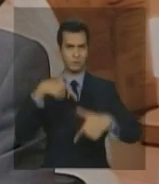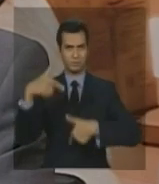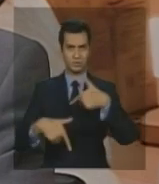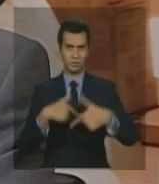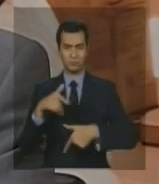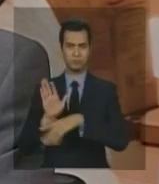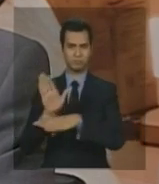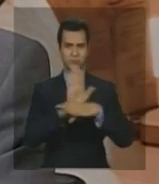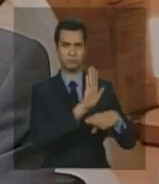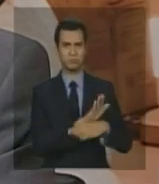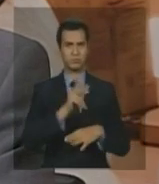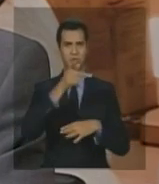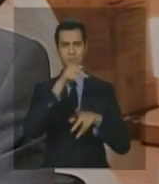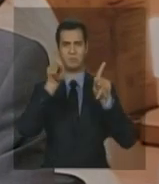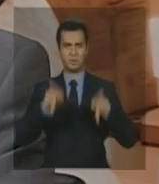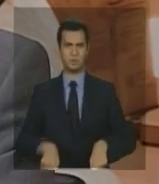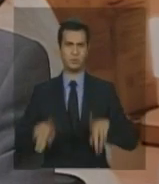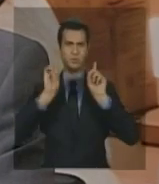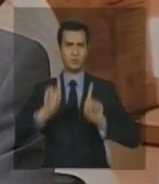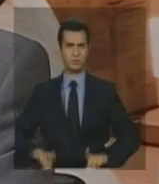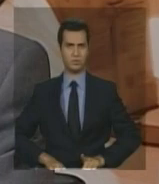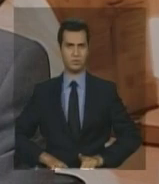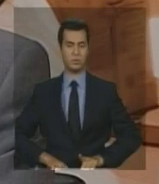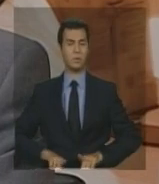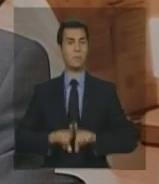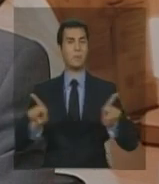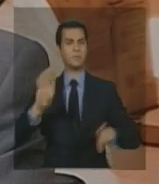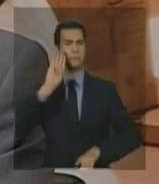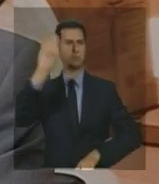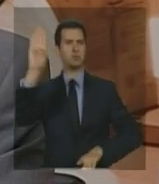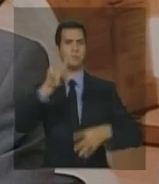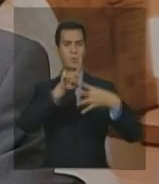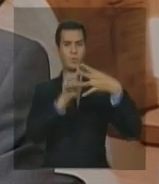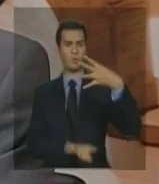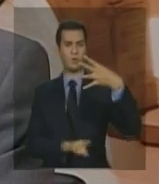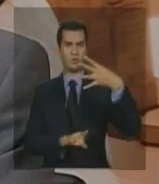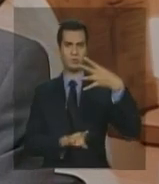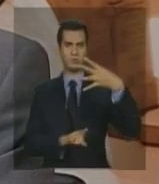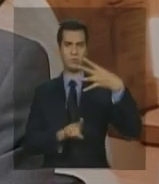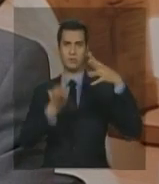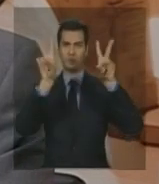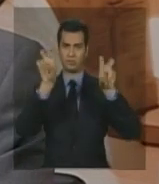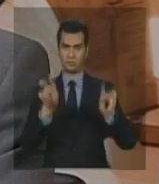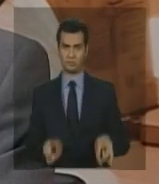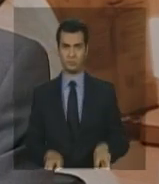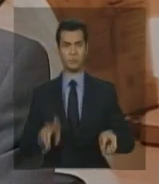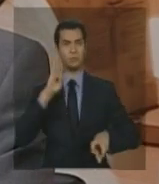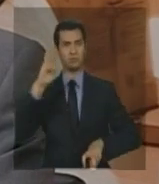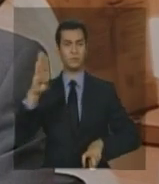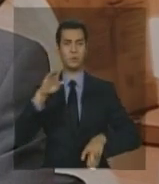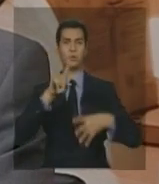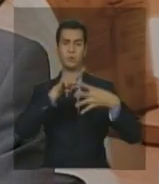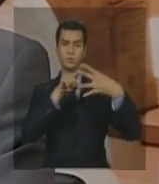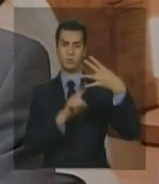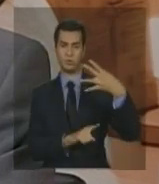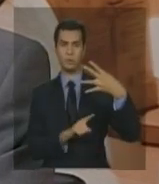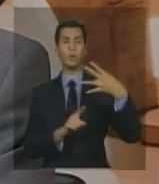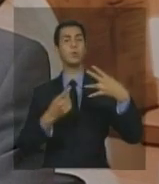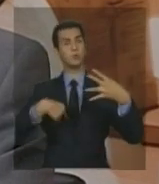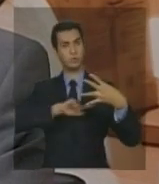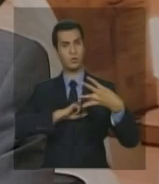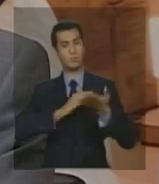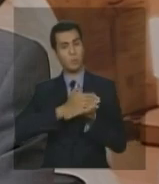mas, sobretudo, dentro desses 4 eixos, porque a gente compreende que é um primeiro passo, o plano continua aberto